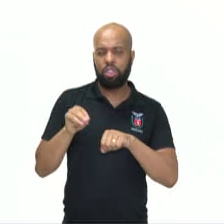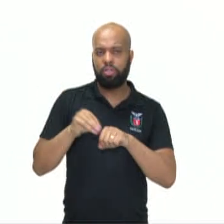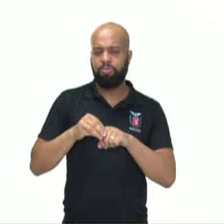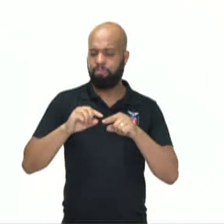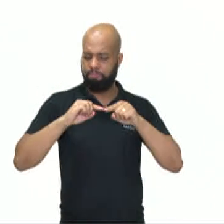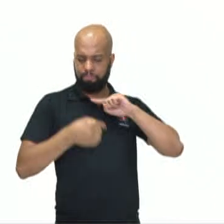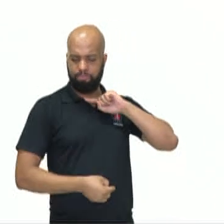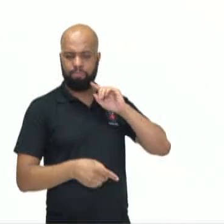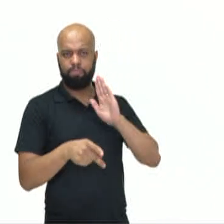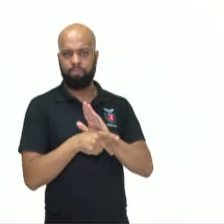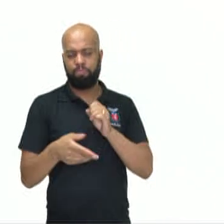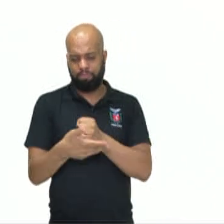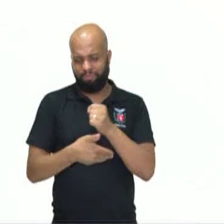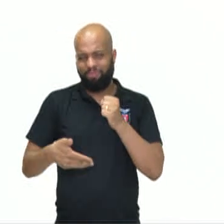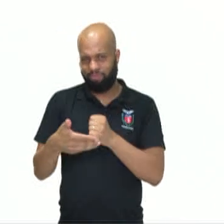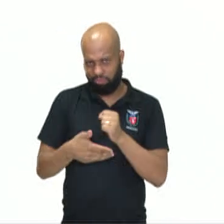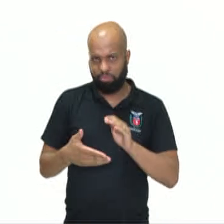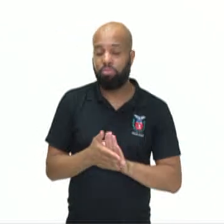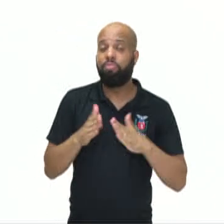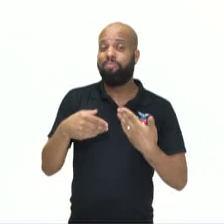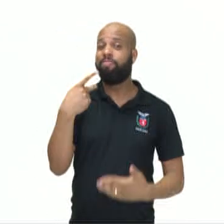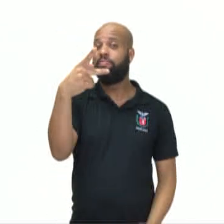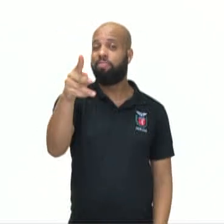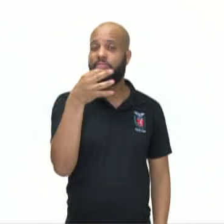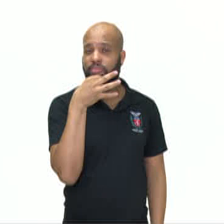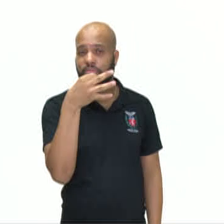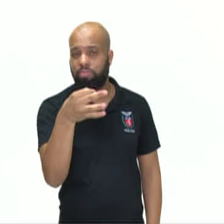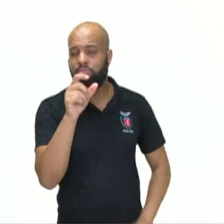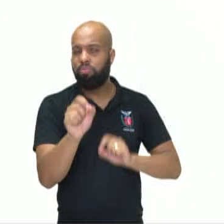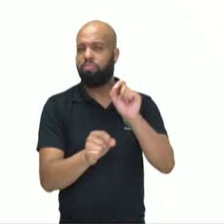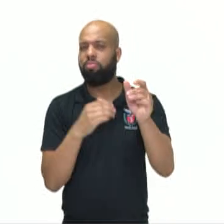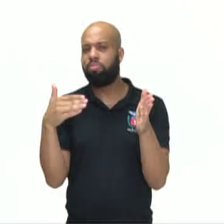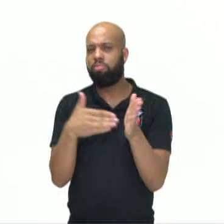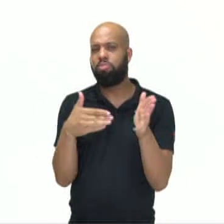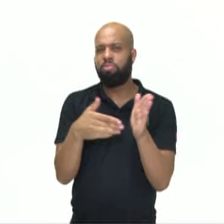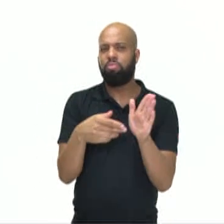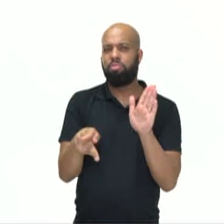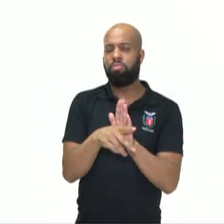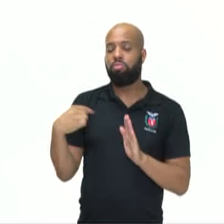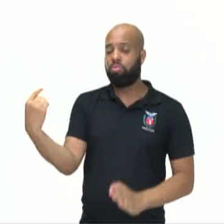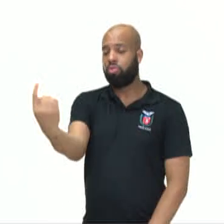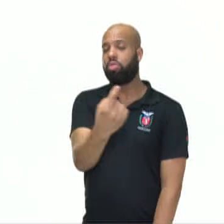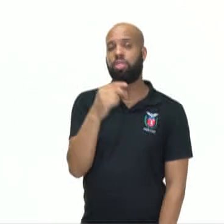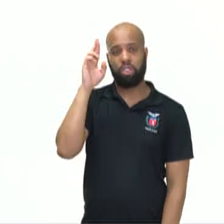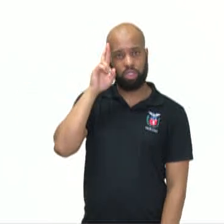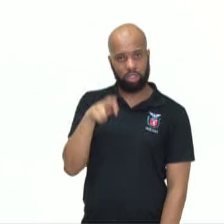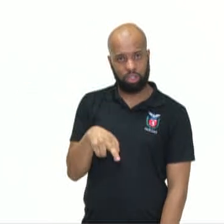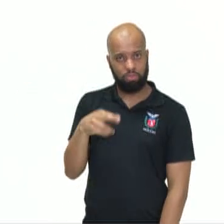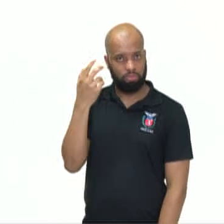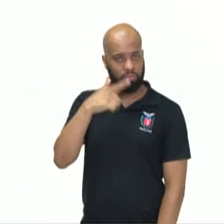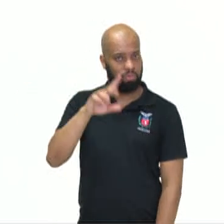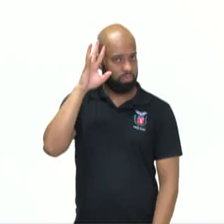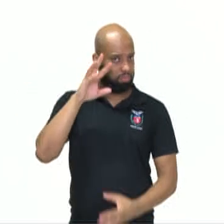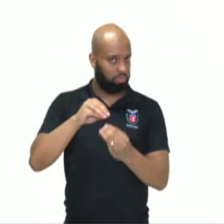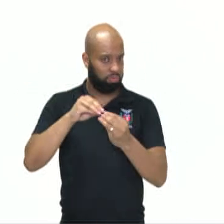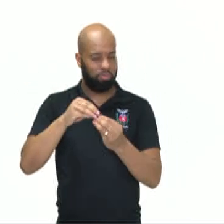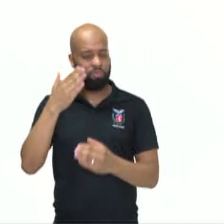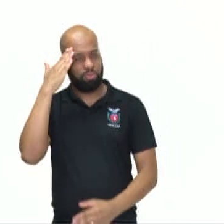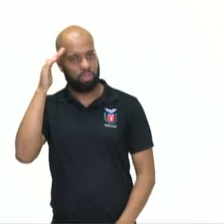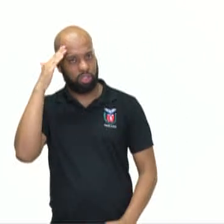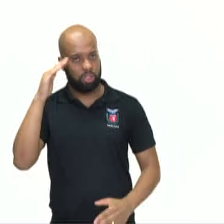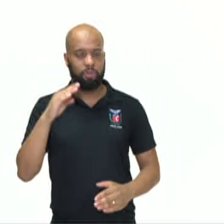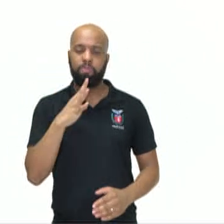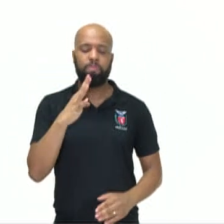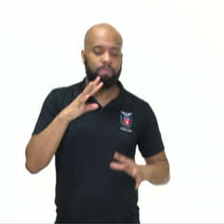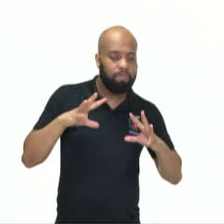tem fundamento. Em sua opinião, quais são os limites de nossa razão? Podemos conhecer tudo? O que